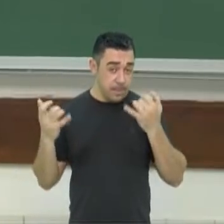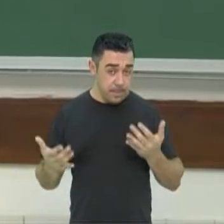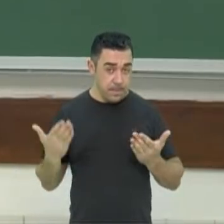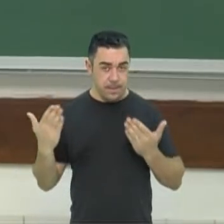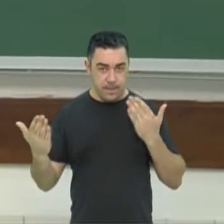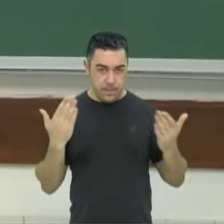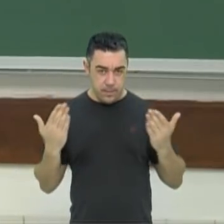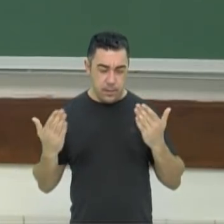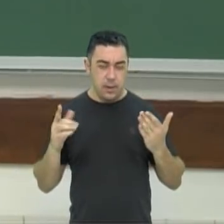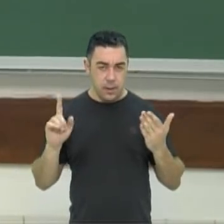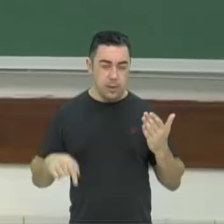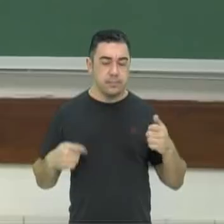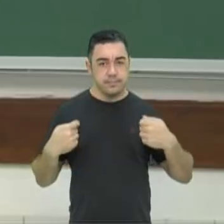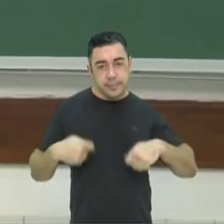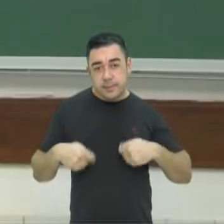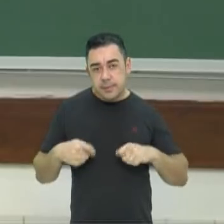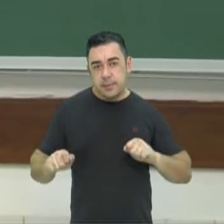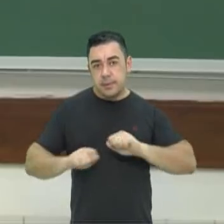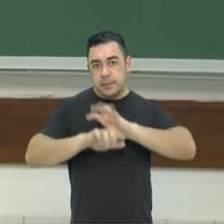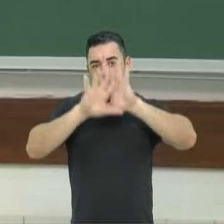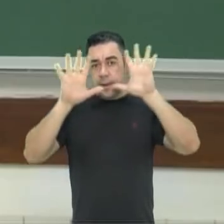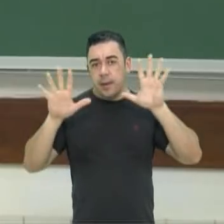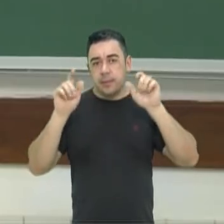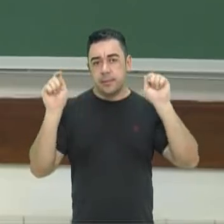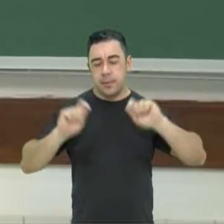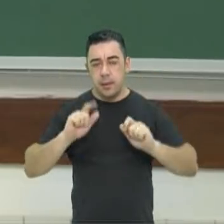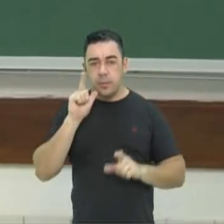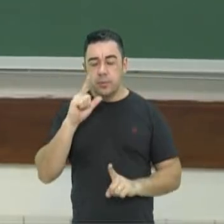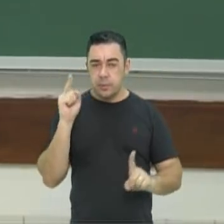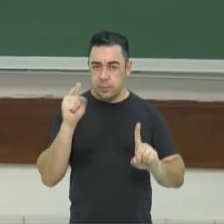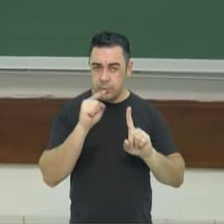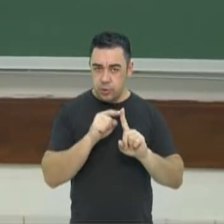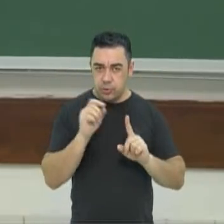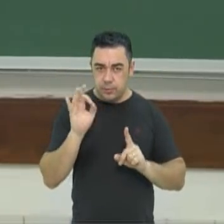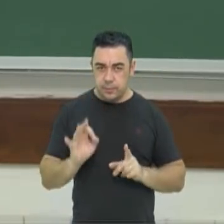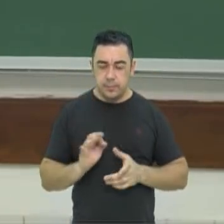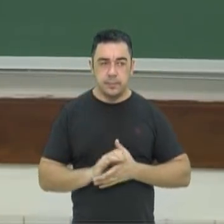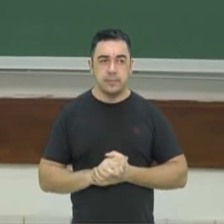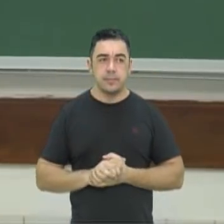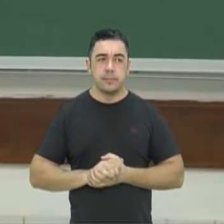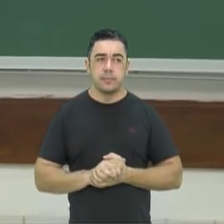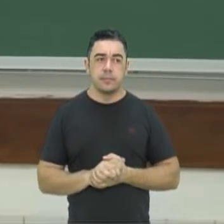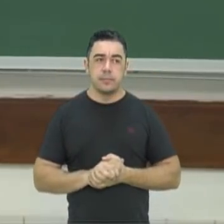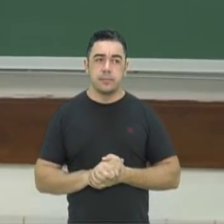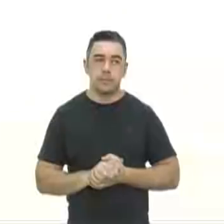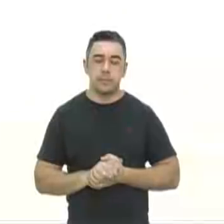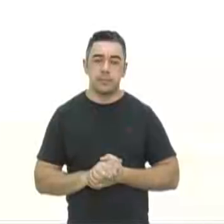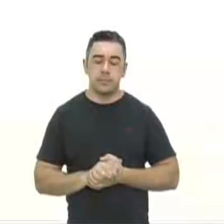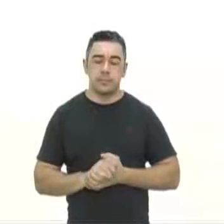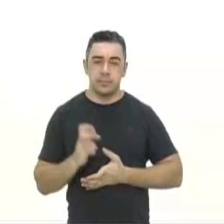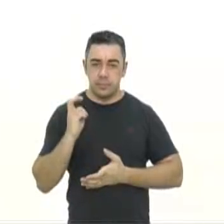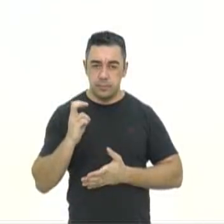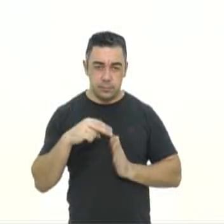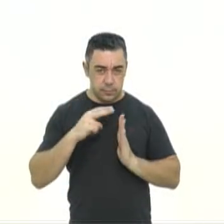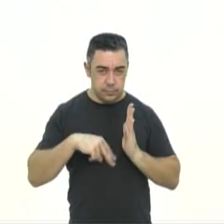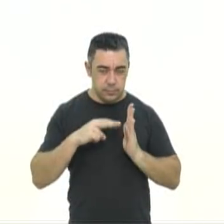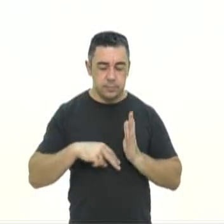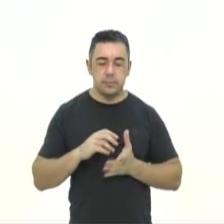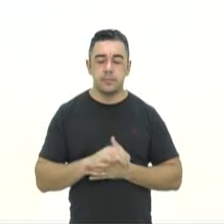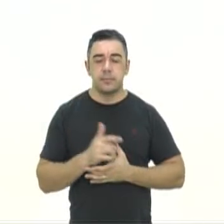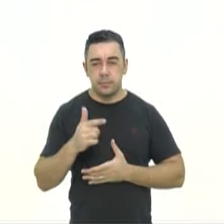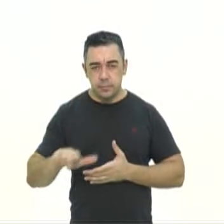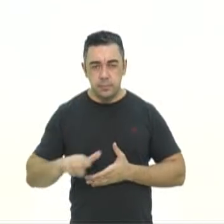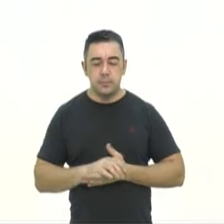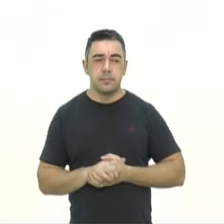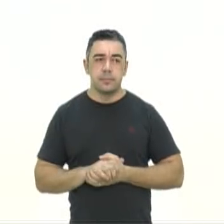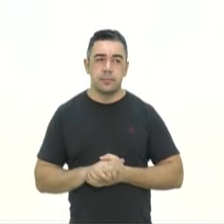essa crítica que precisa ser claro para atingir os seus objetivos. Releia. Basta